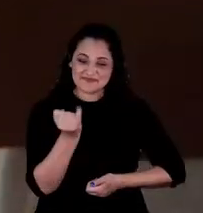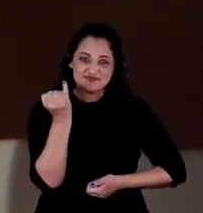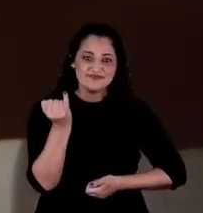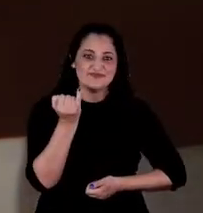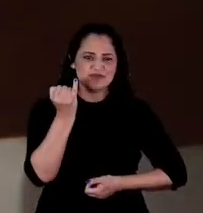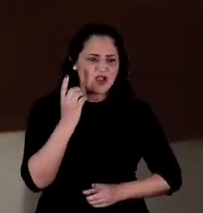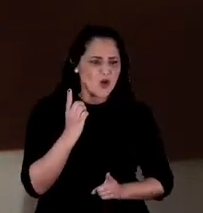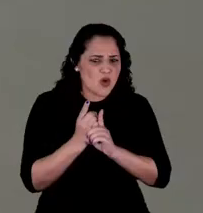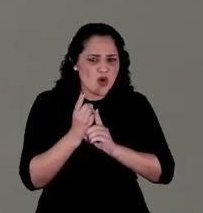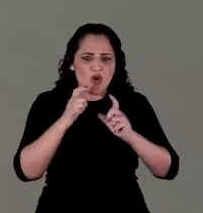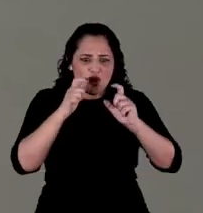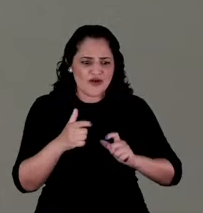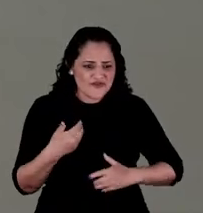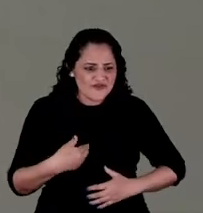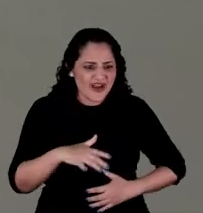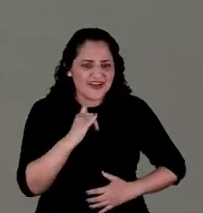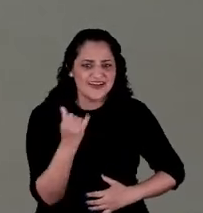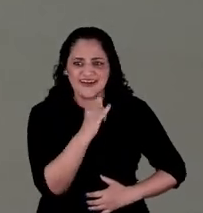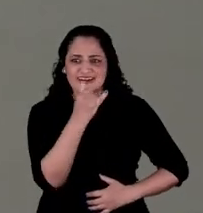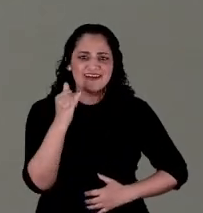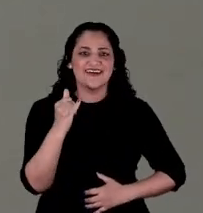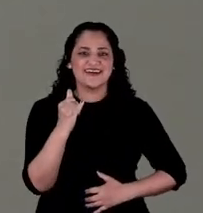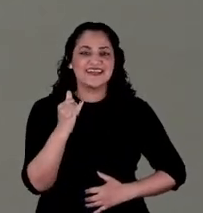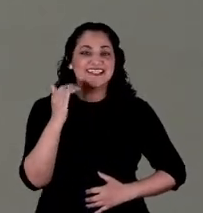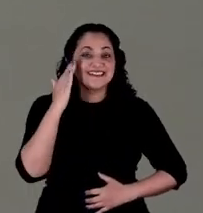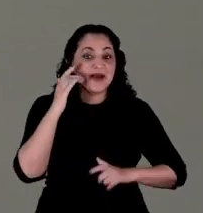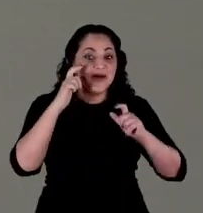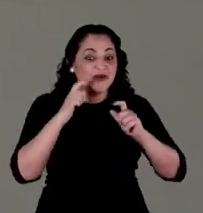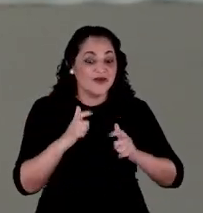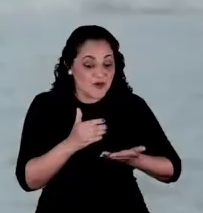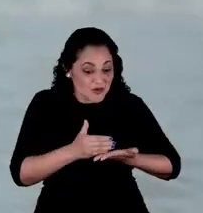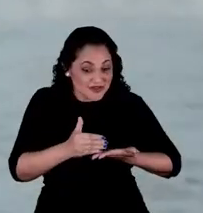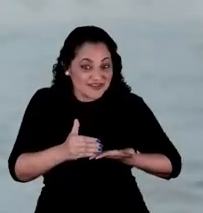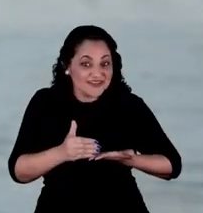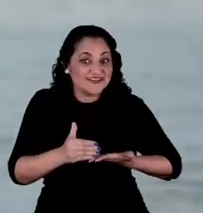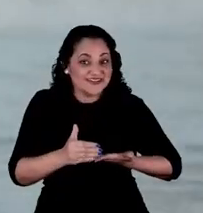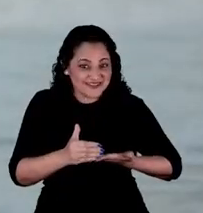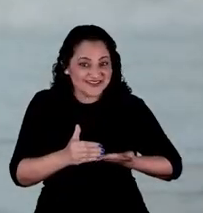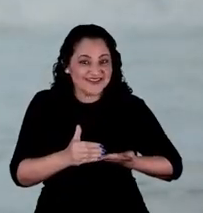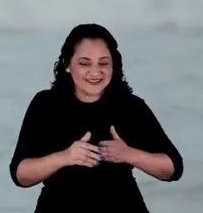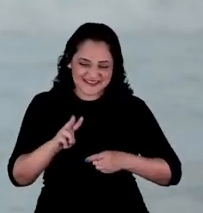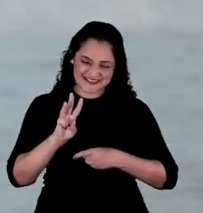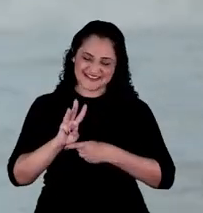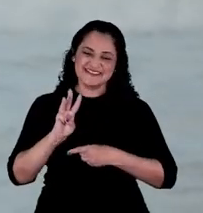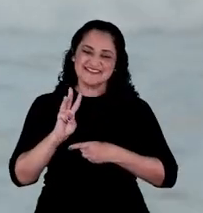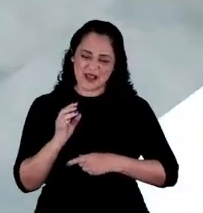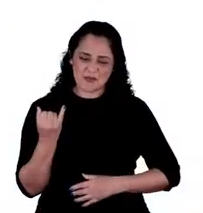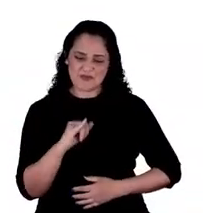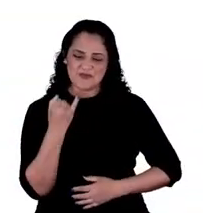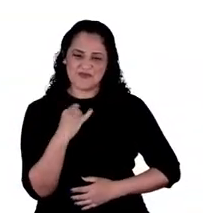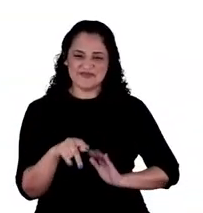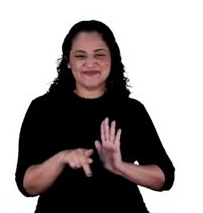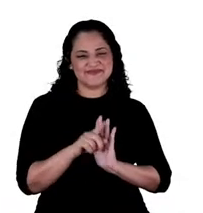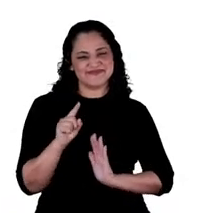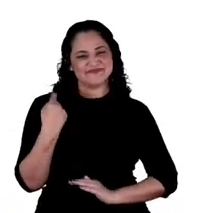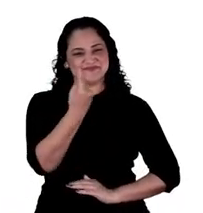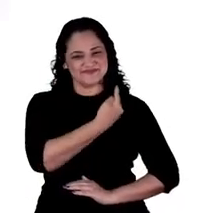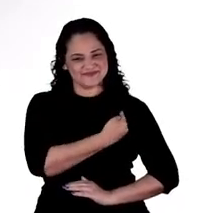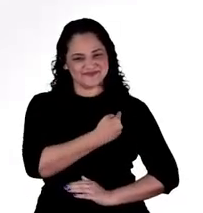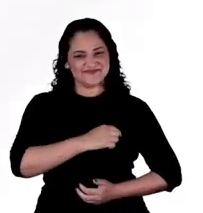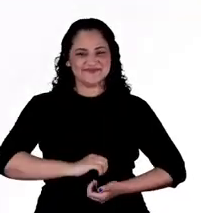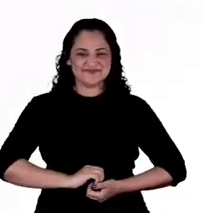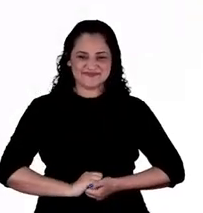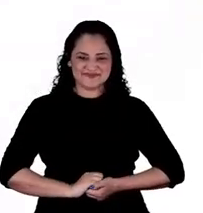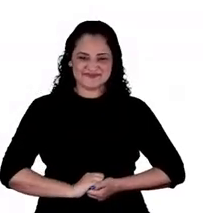e tão importante quanto descobrir para onde ela vai saber de onde ela vem Shell energia